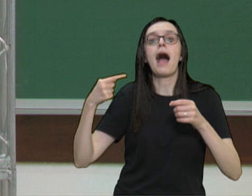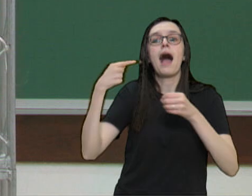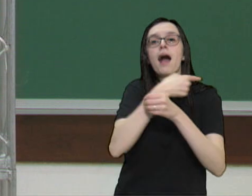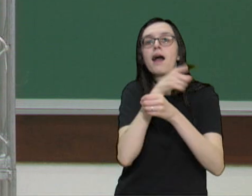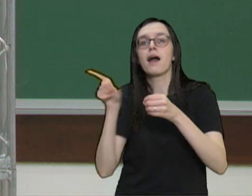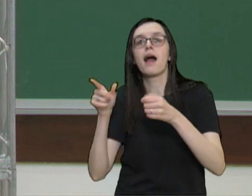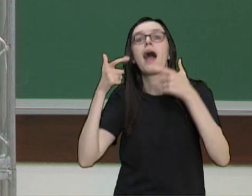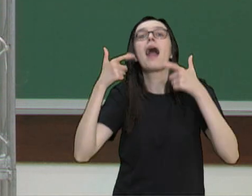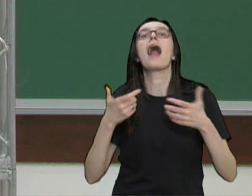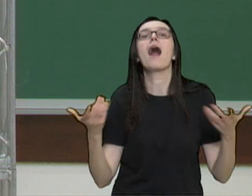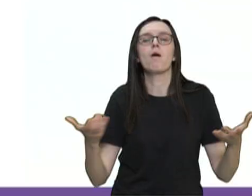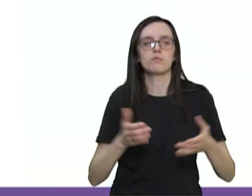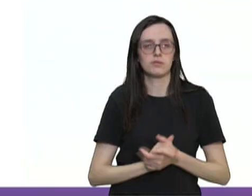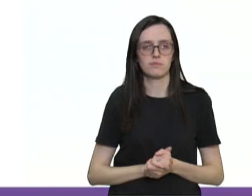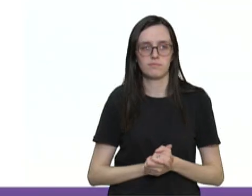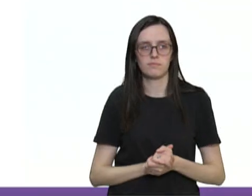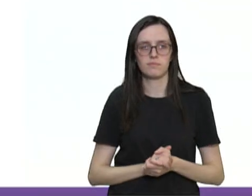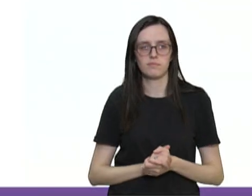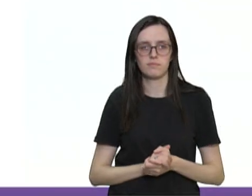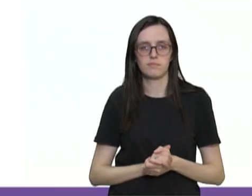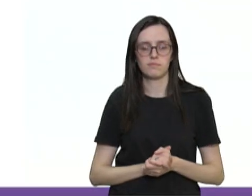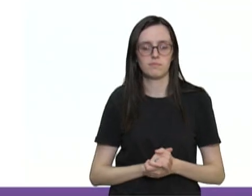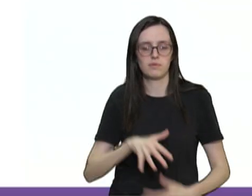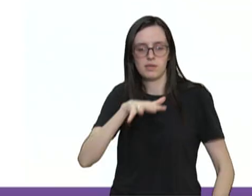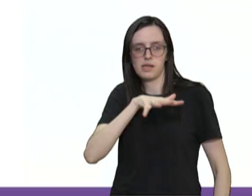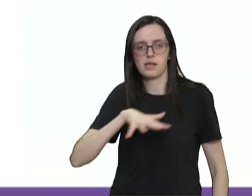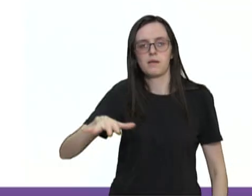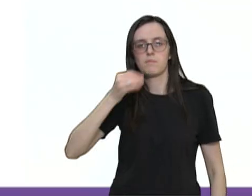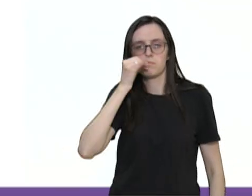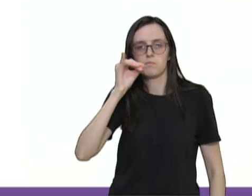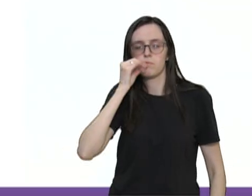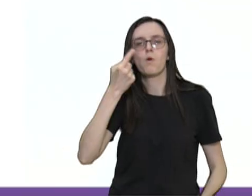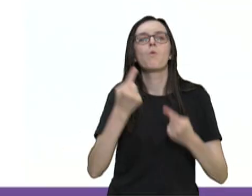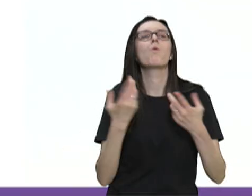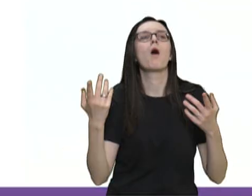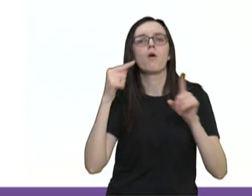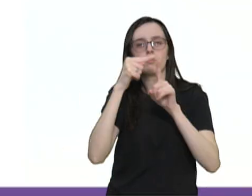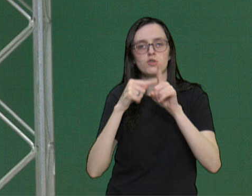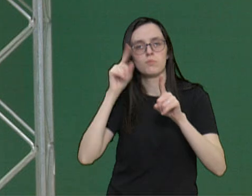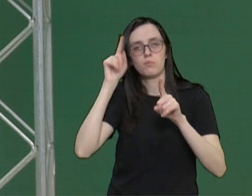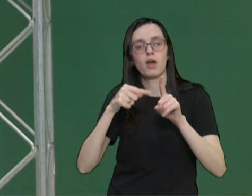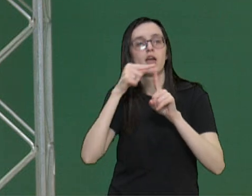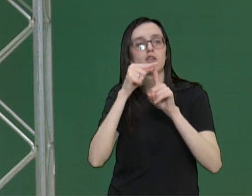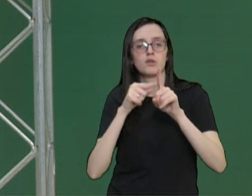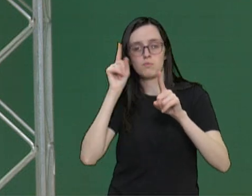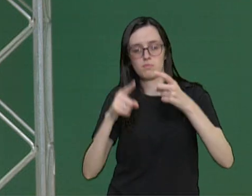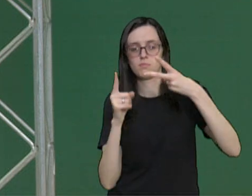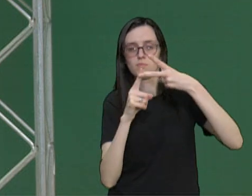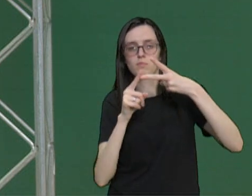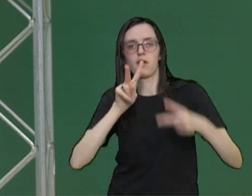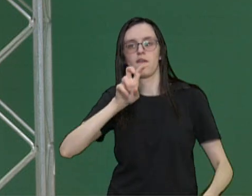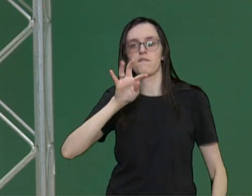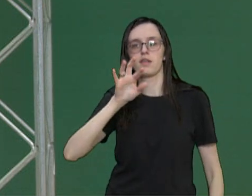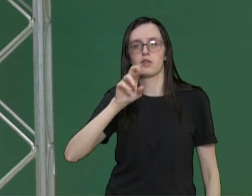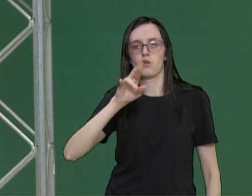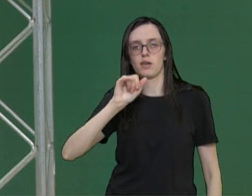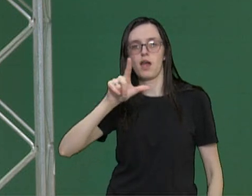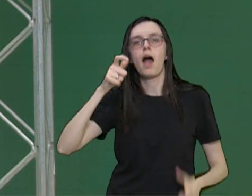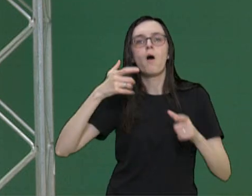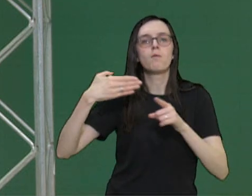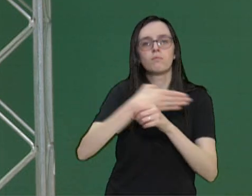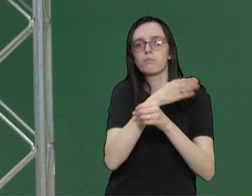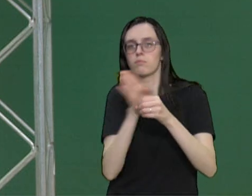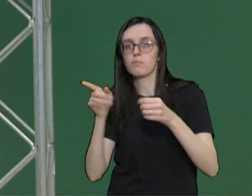sentido. O campo elétrico é uma grandeza de que tipo? Vetorial. Ela precisa de uma direção e de um sentido para definir